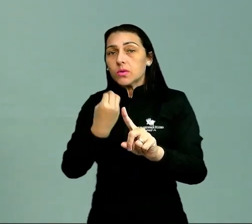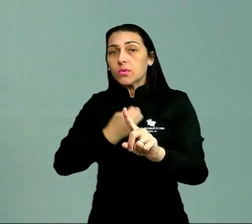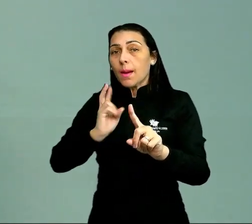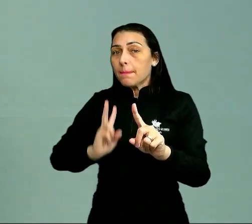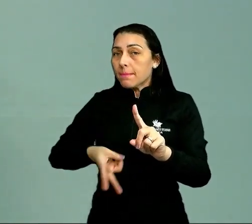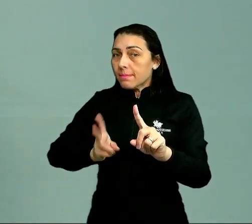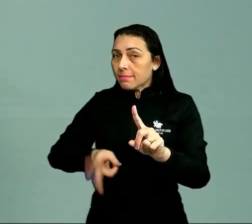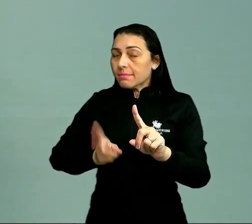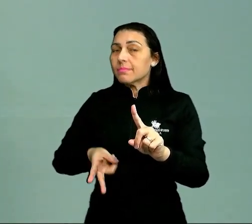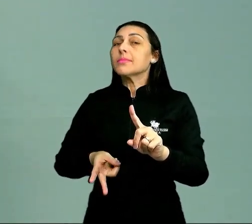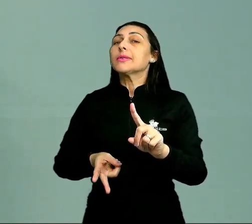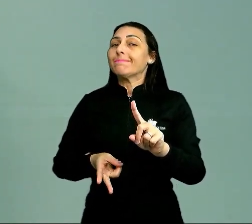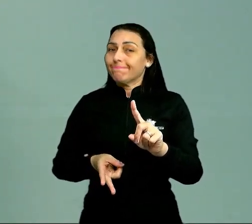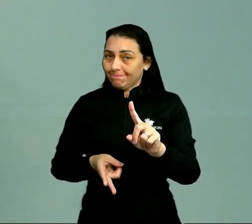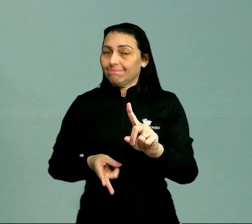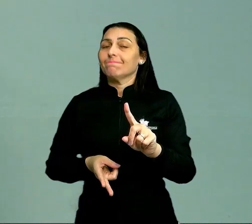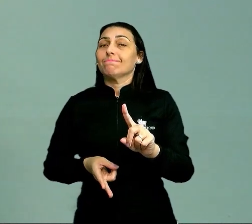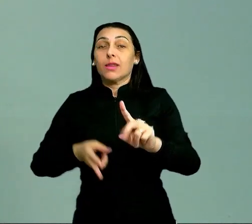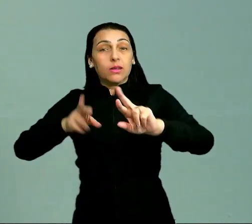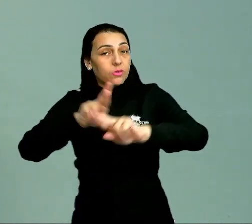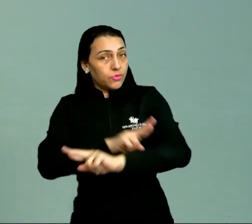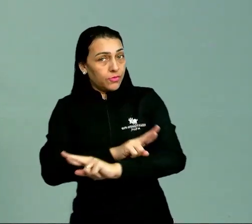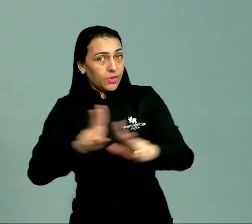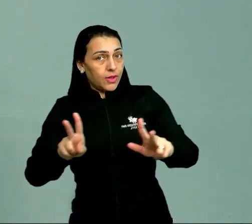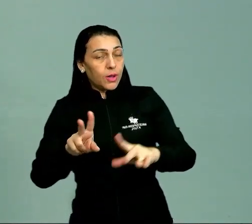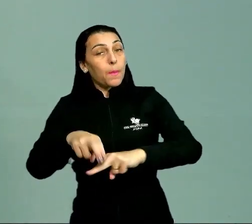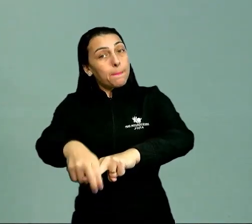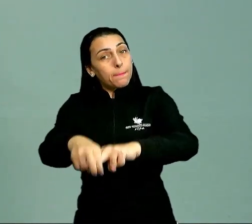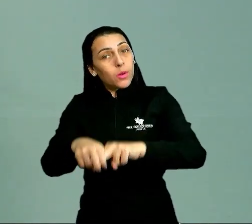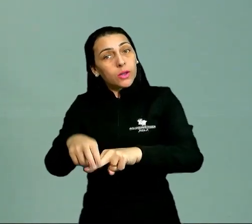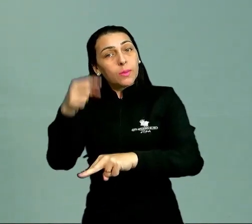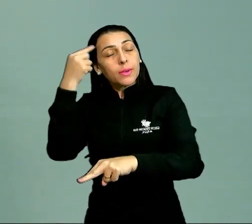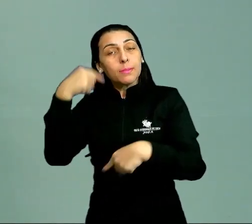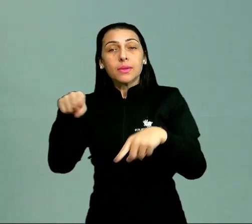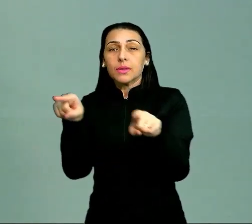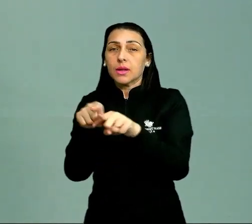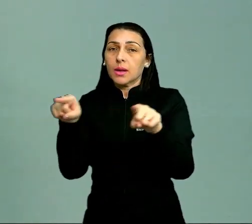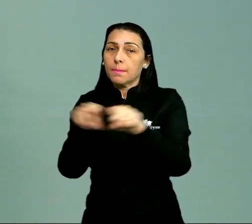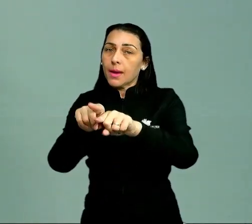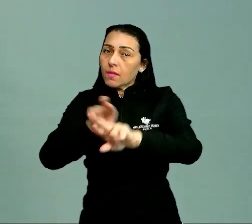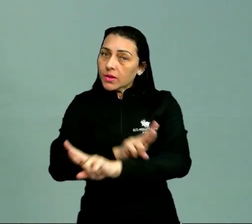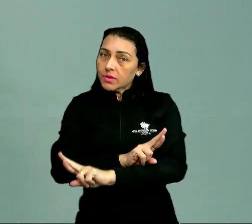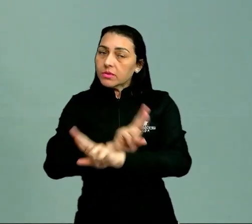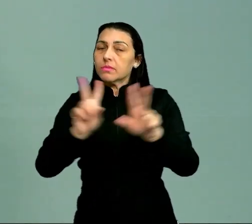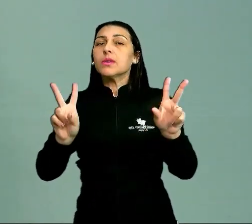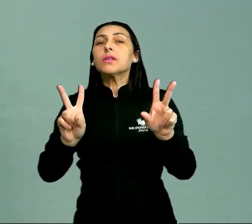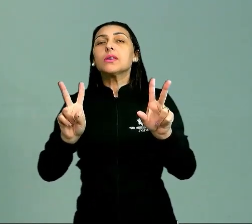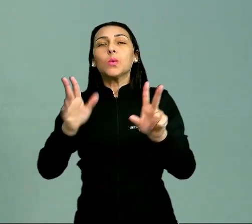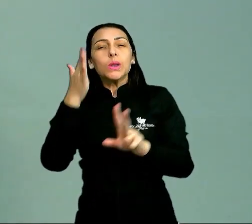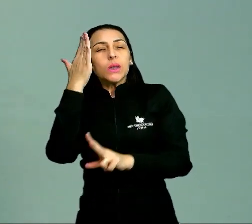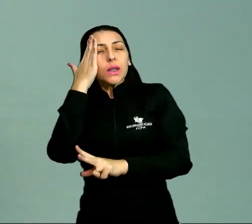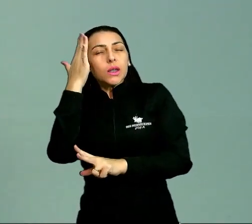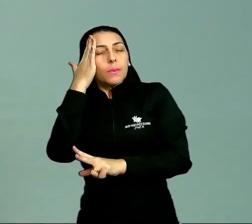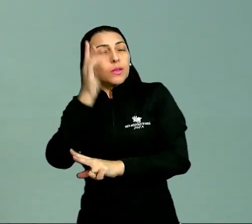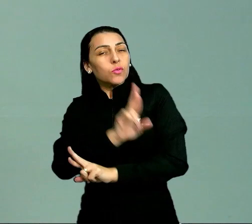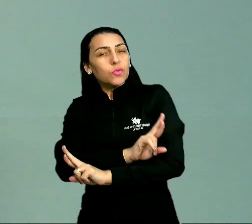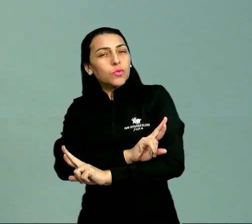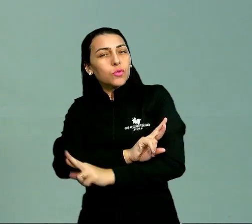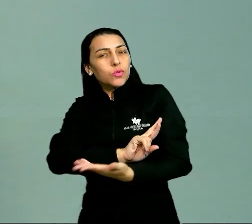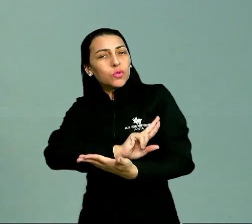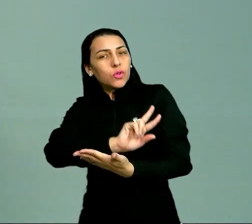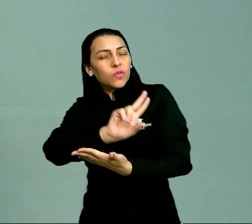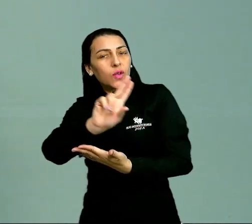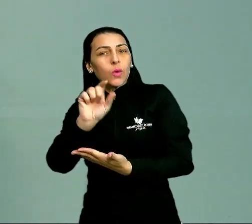está vivendo, ou nas quais a gente está vivendo, a gente acaba, de certo modo, fazendo uma interpretação